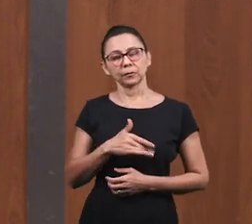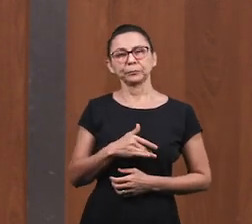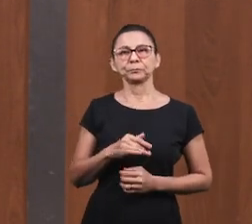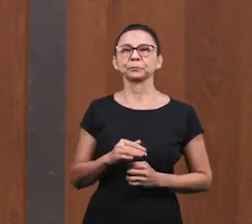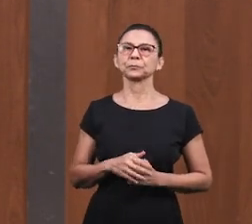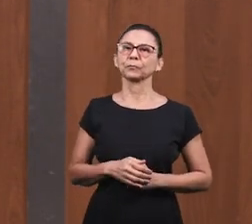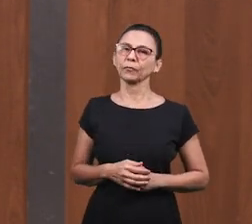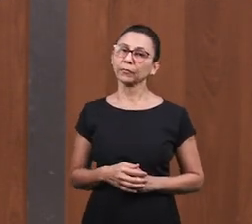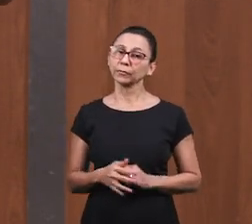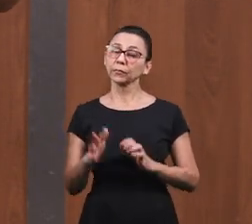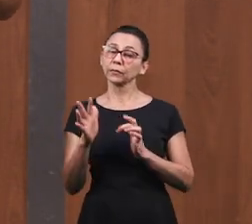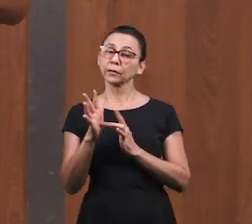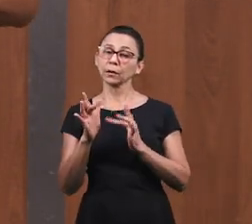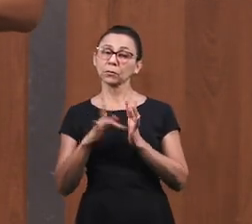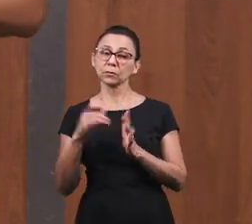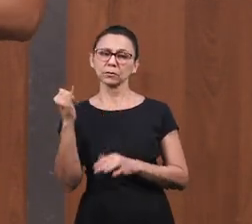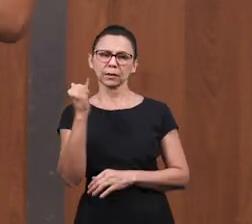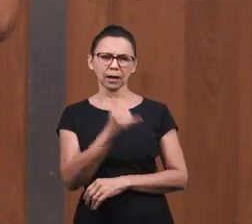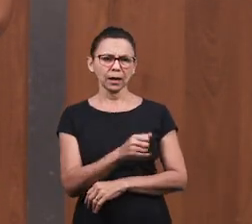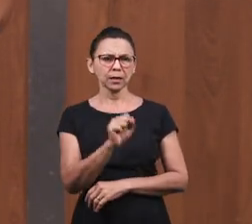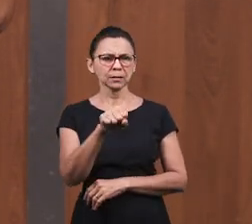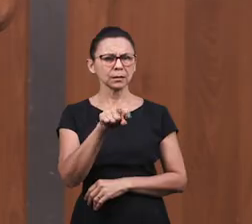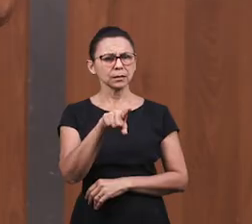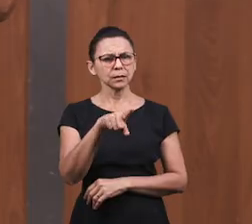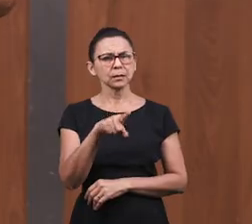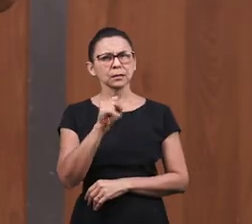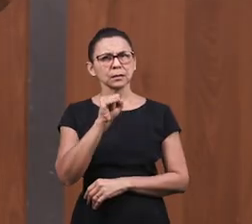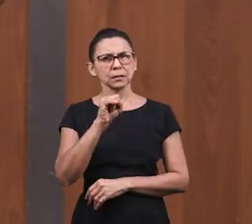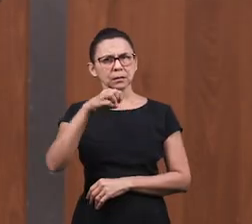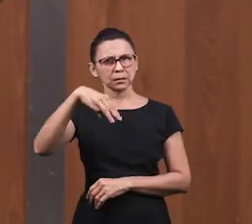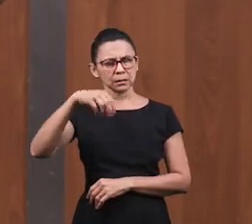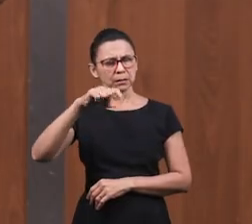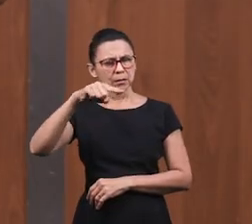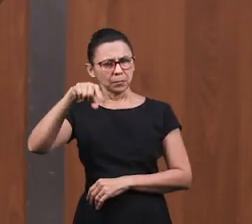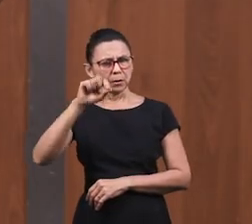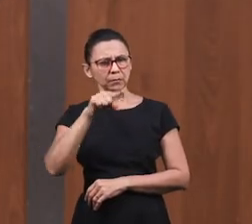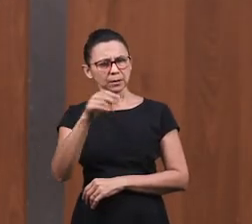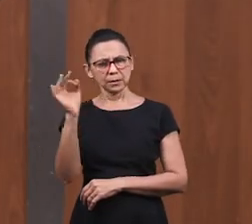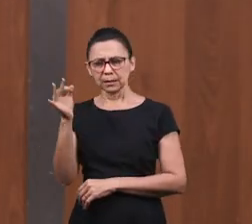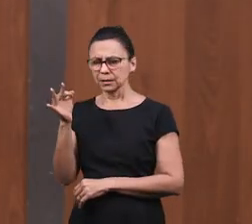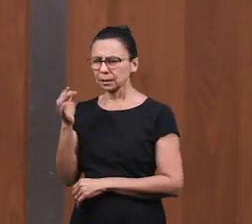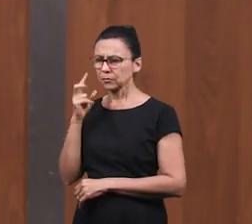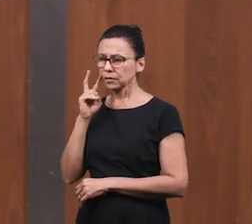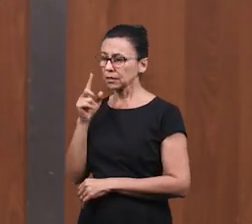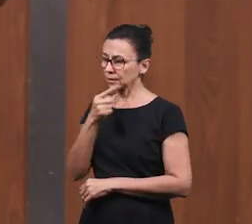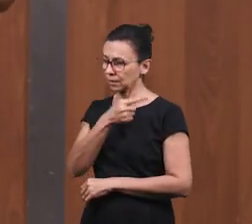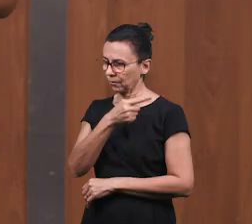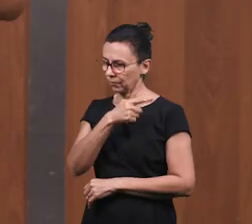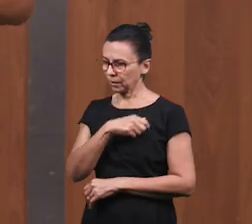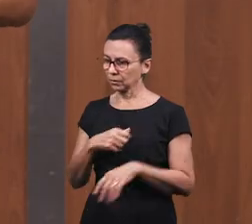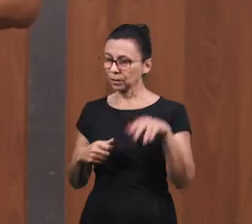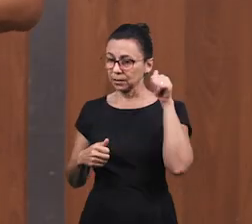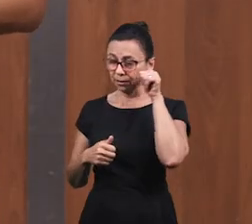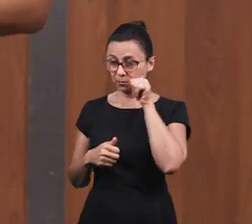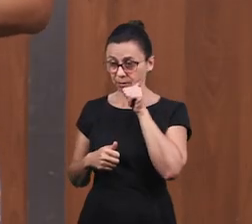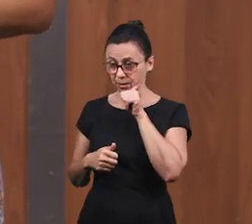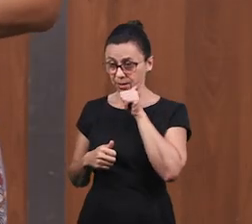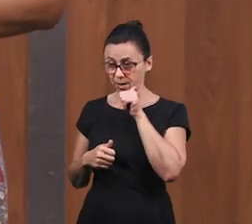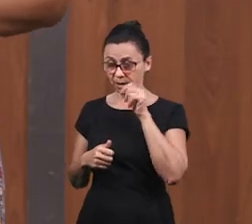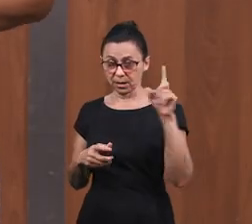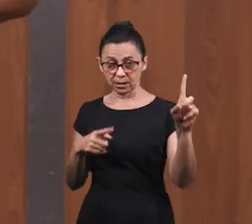depois daquela história, você está certo. Você está vendo esta mulher? Desde que eu cheguei